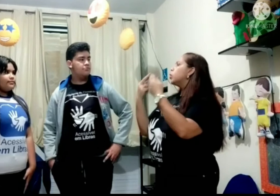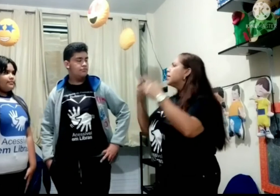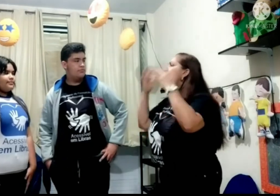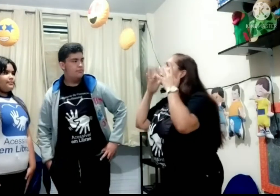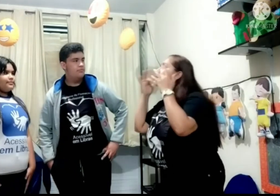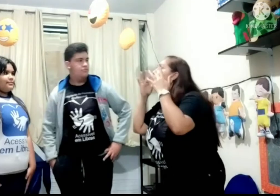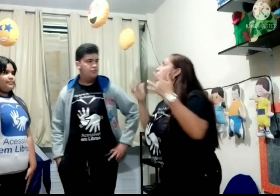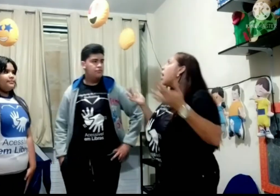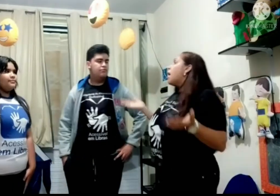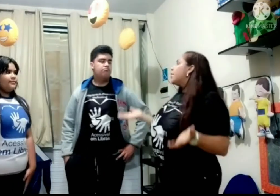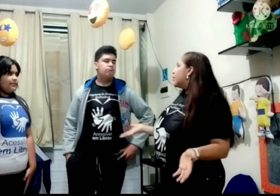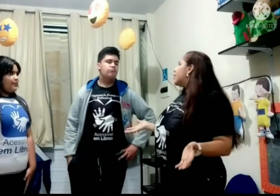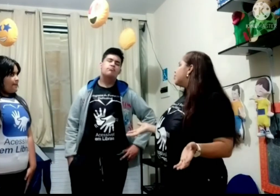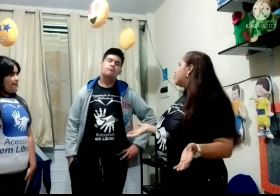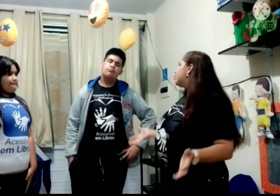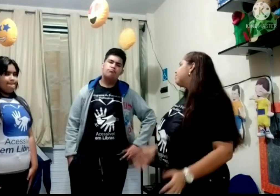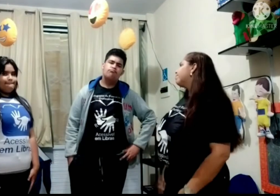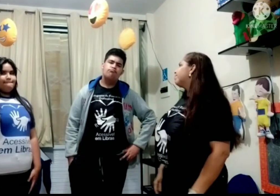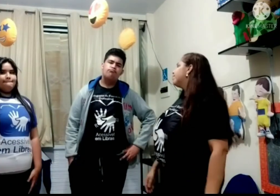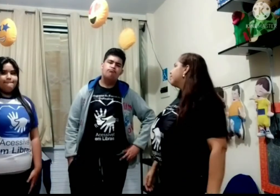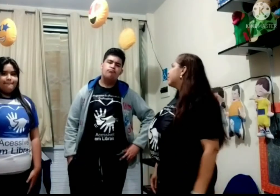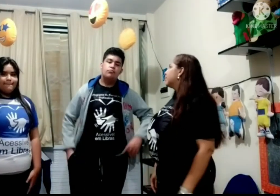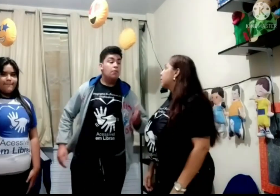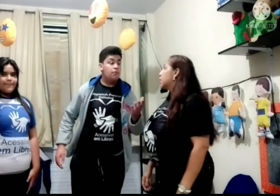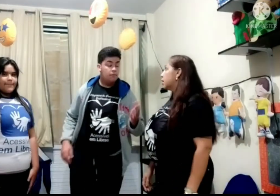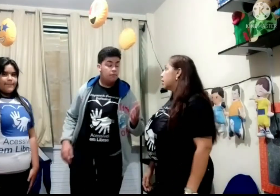Oi, hoje tem reunião de teatro?